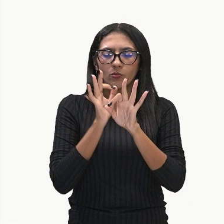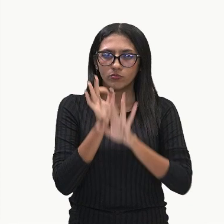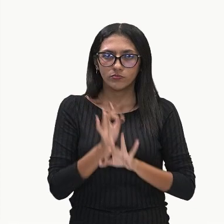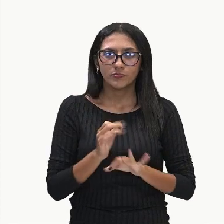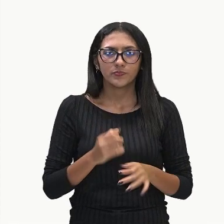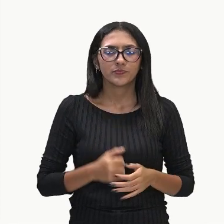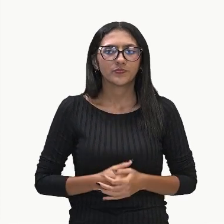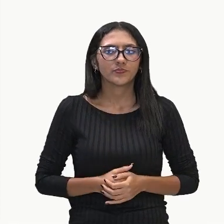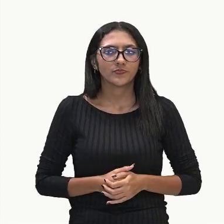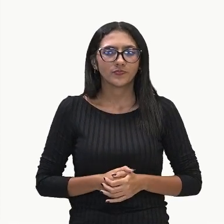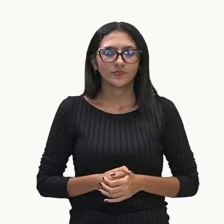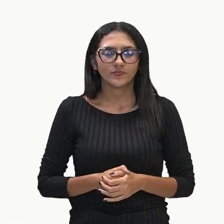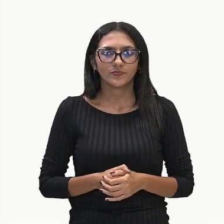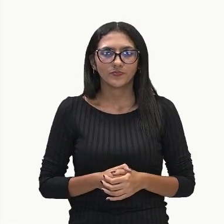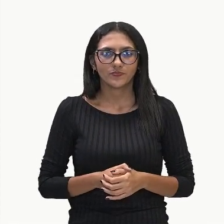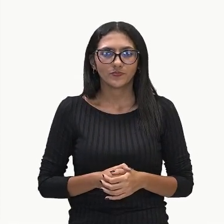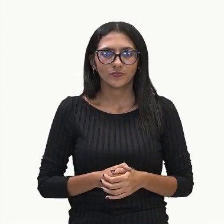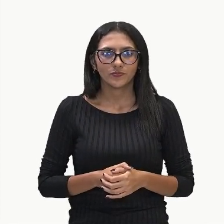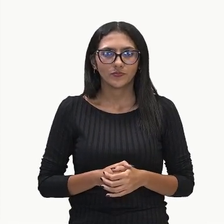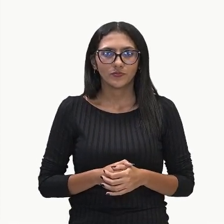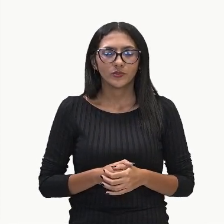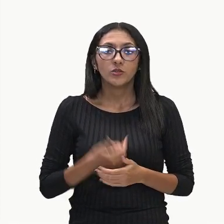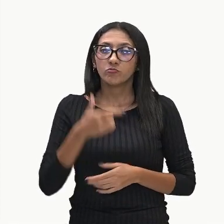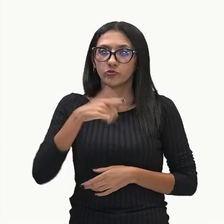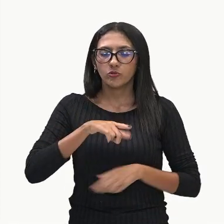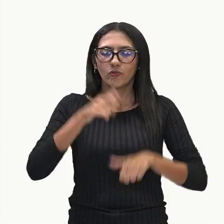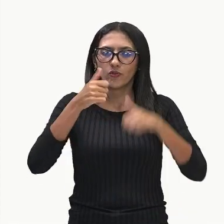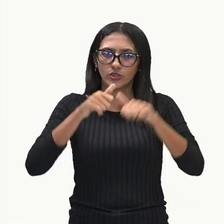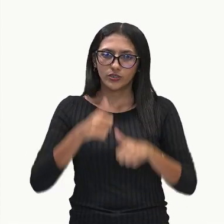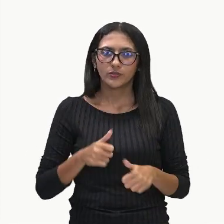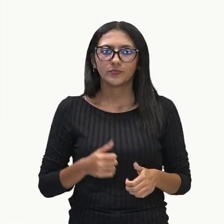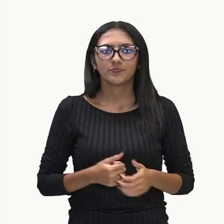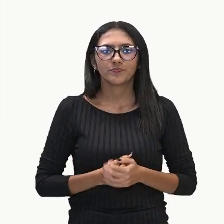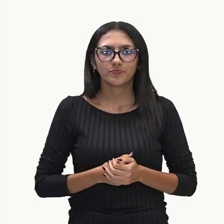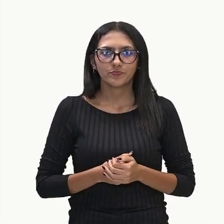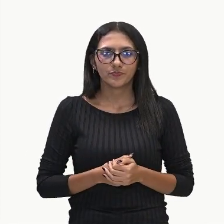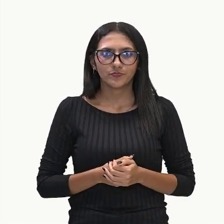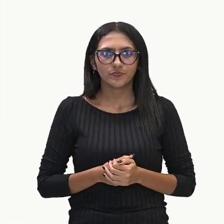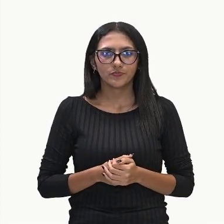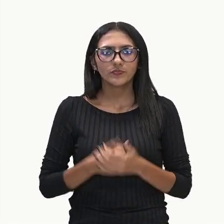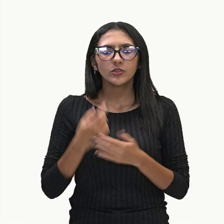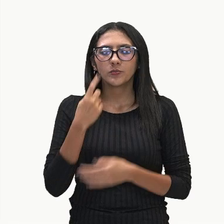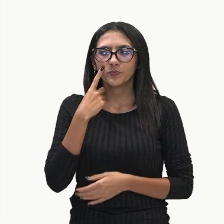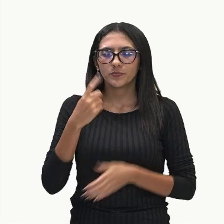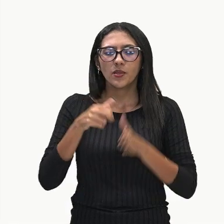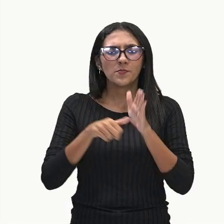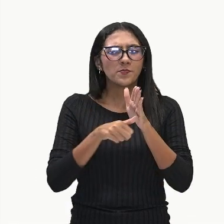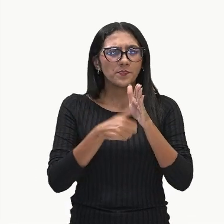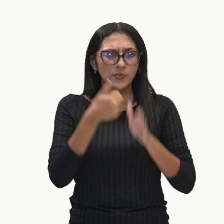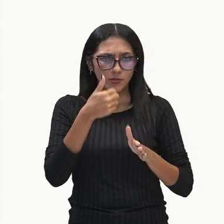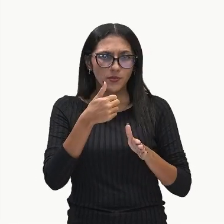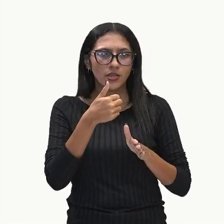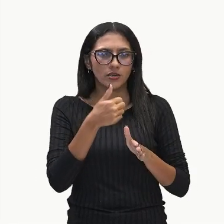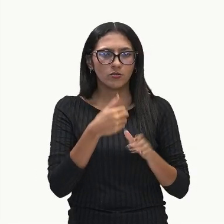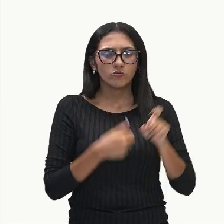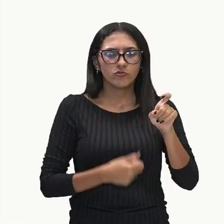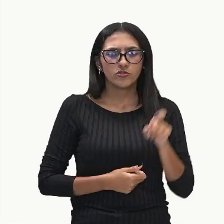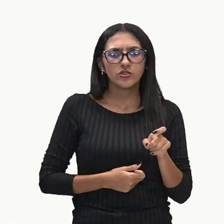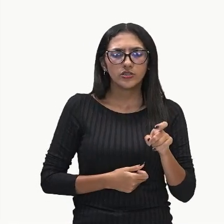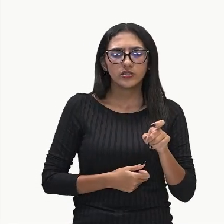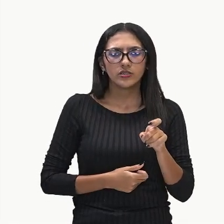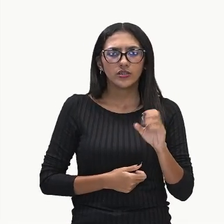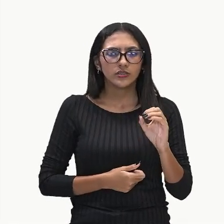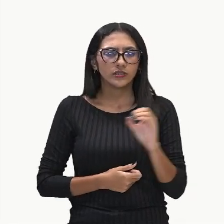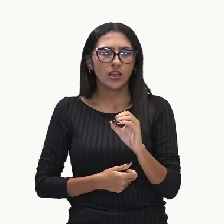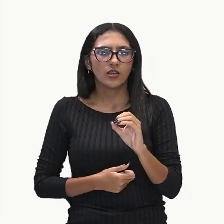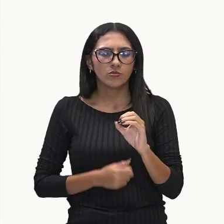bem. Agora vamos analisar. A primeira opção aqui, que o x é igual a zero, ele não te dá chance para fazer